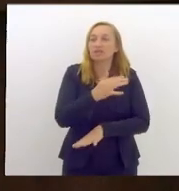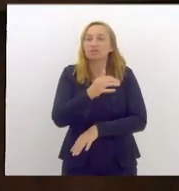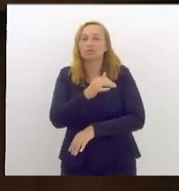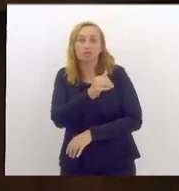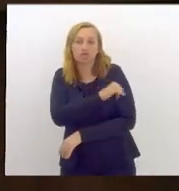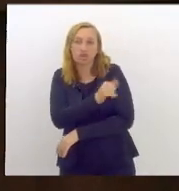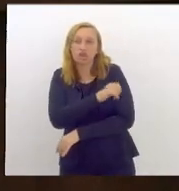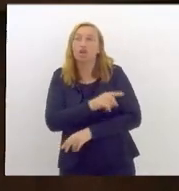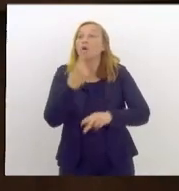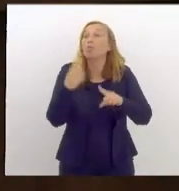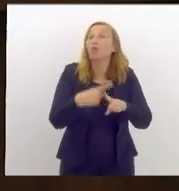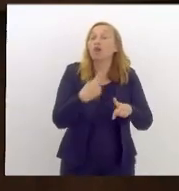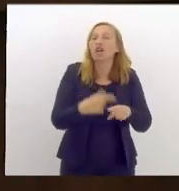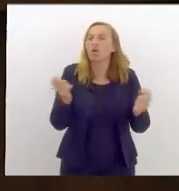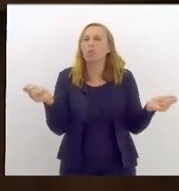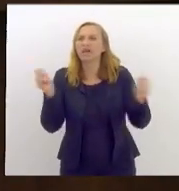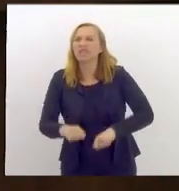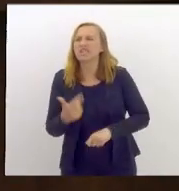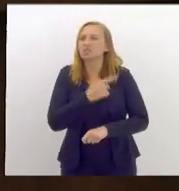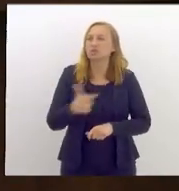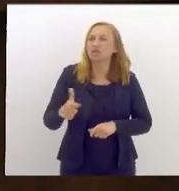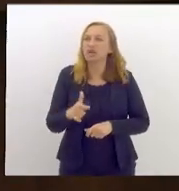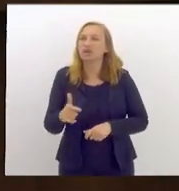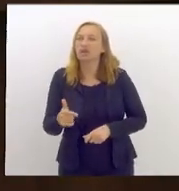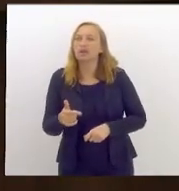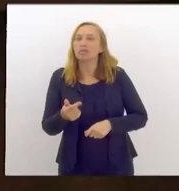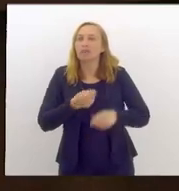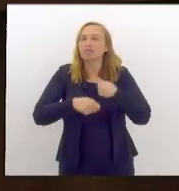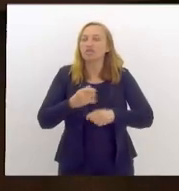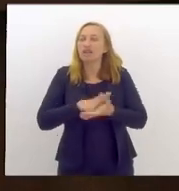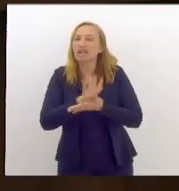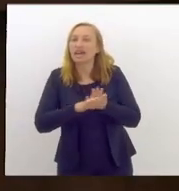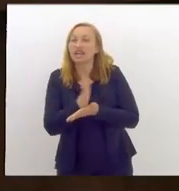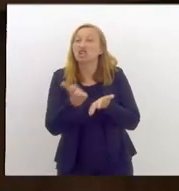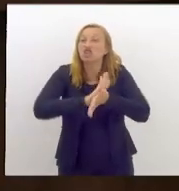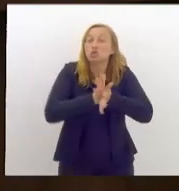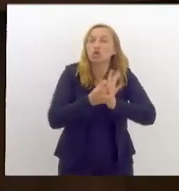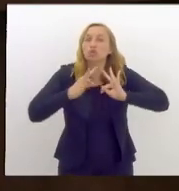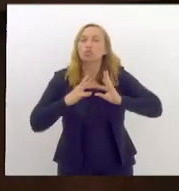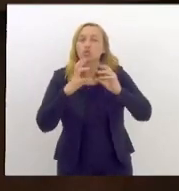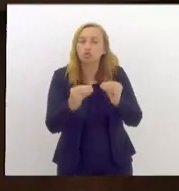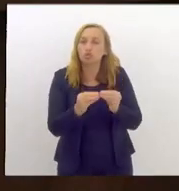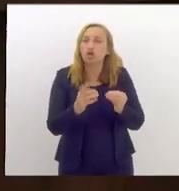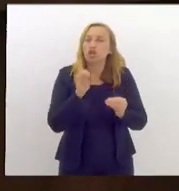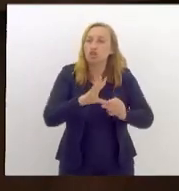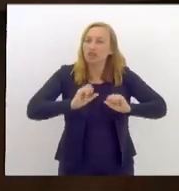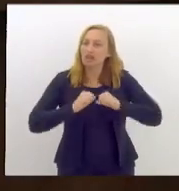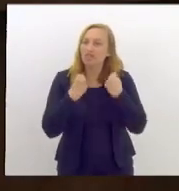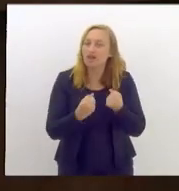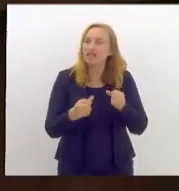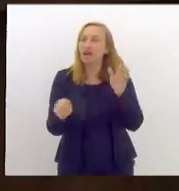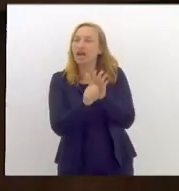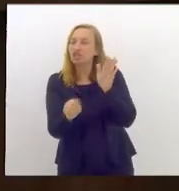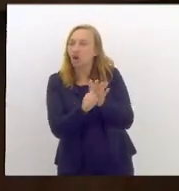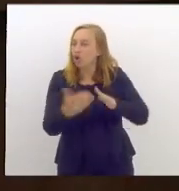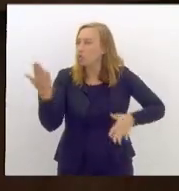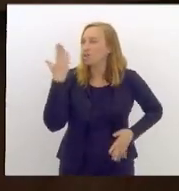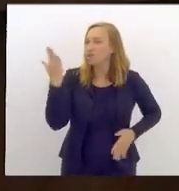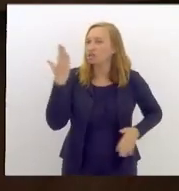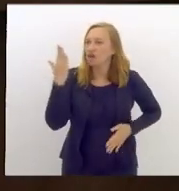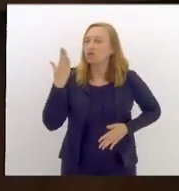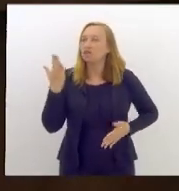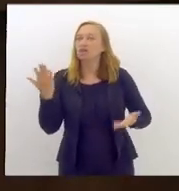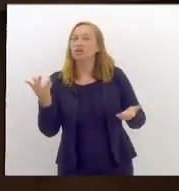porque não tem competência para gerir absolutamente nada porque destruíram tudo porque só defende a balbúrdia a droga